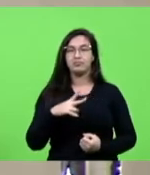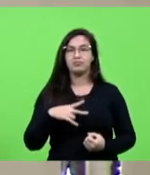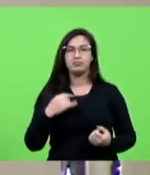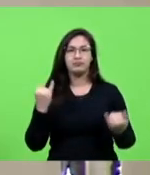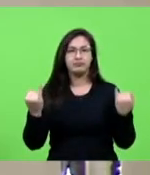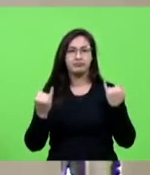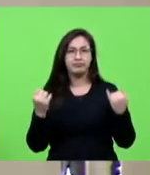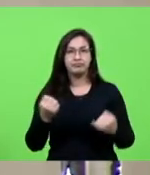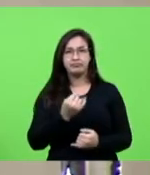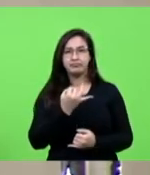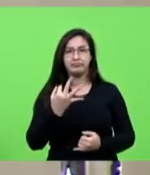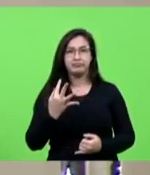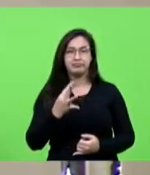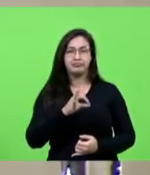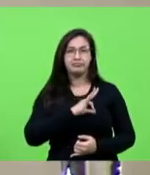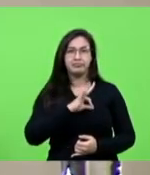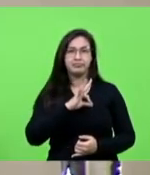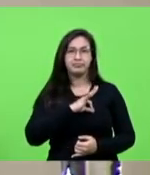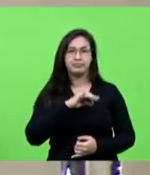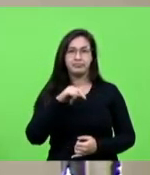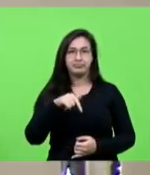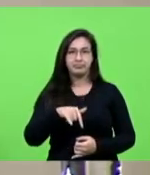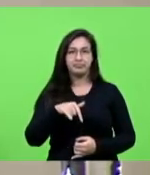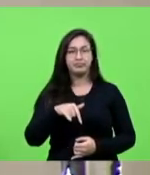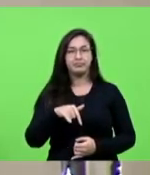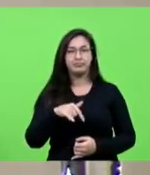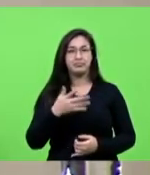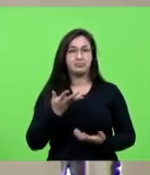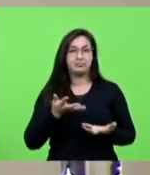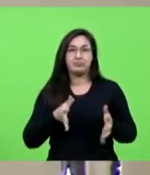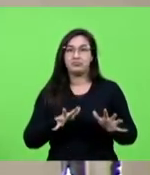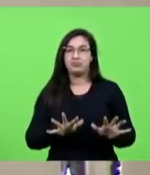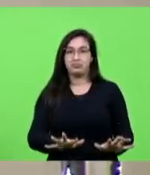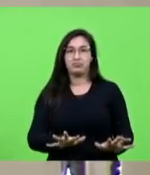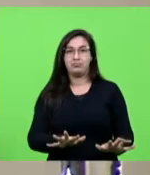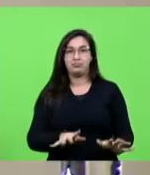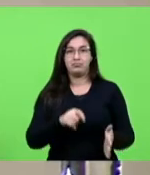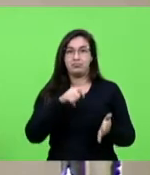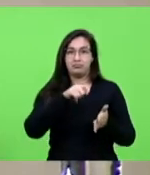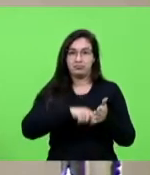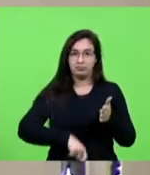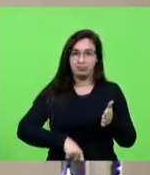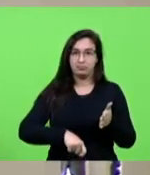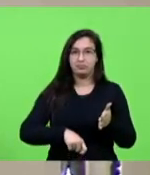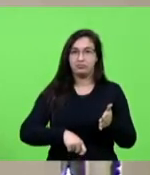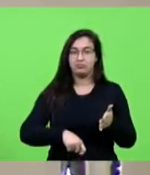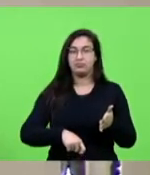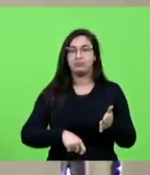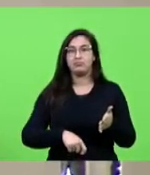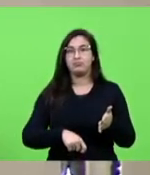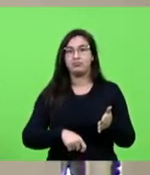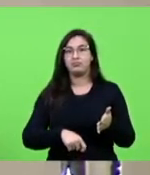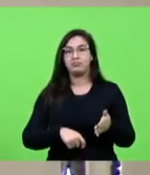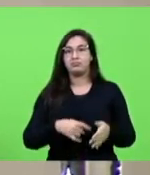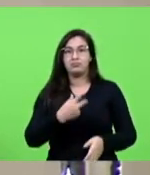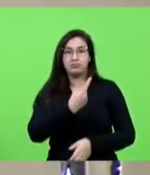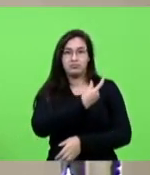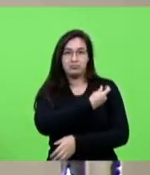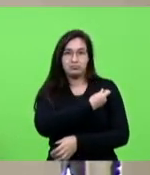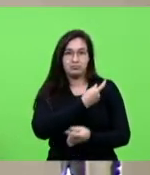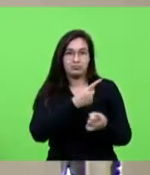dos policiais militares do Estado de Santa Catarina que se recusaram, assinando o termo de recusa, a tomar vacina